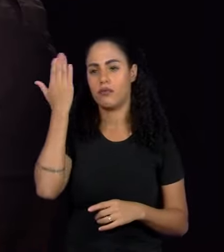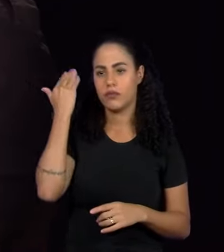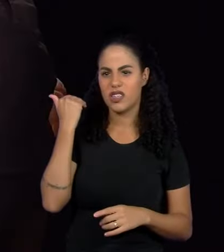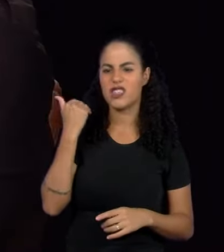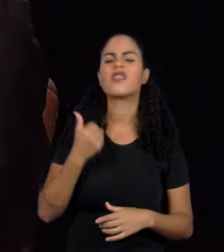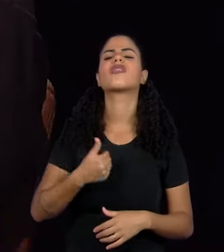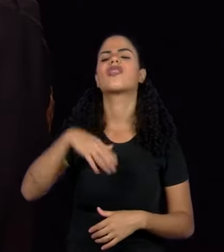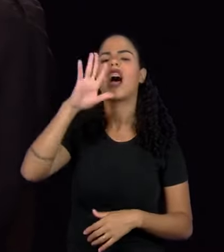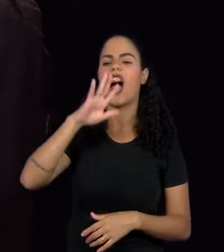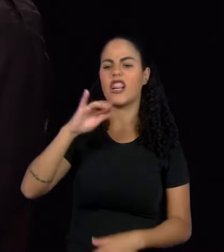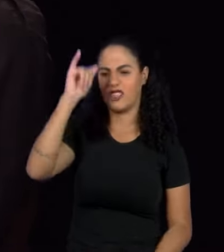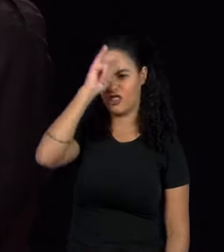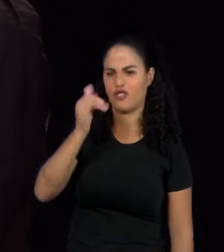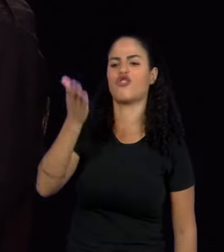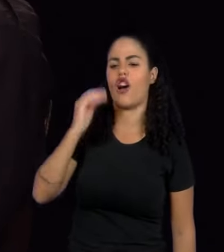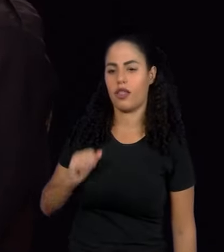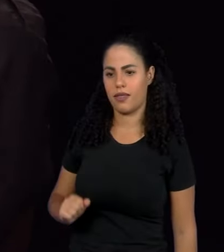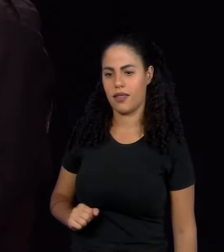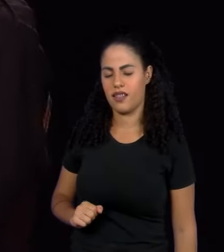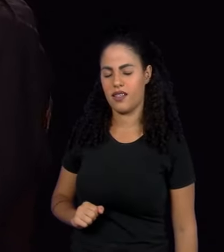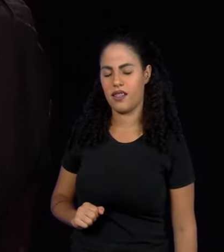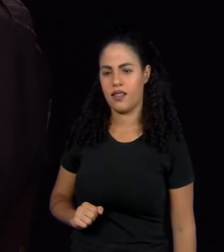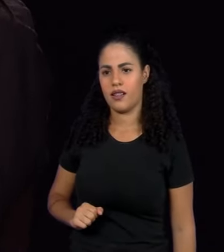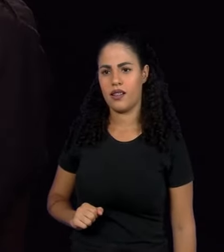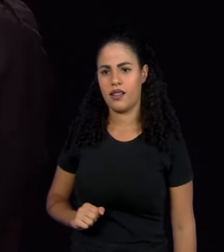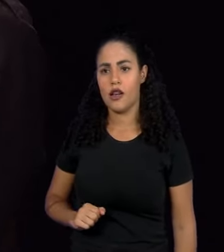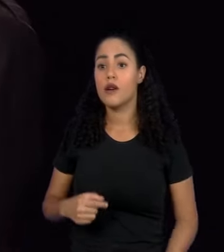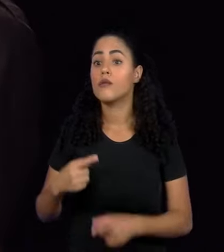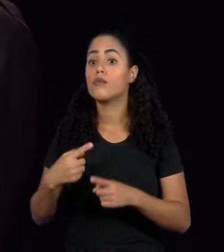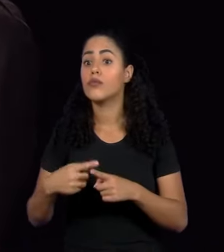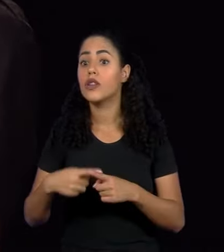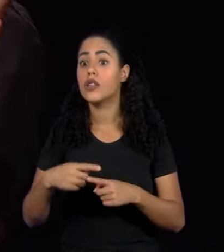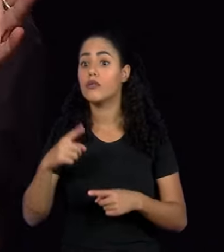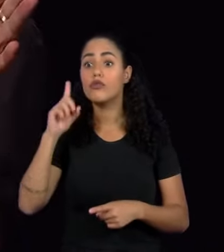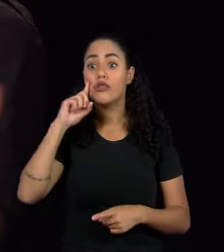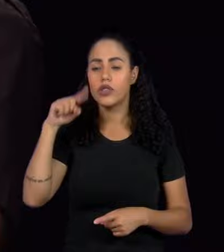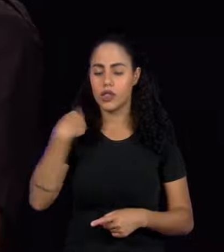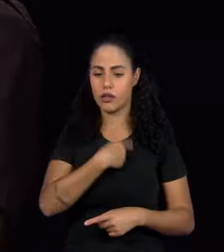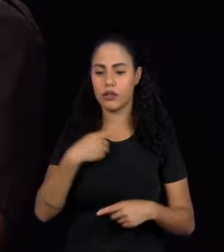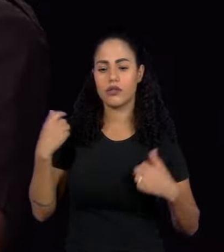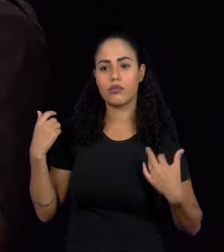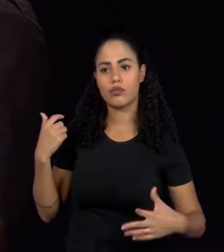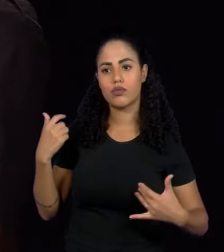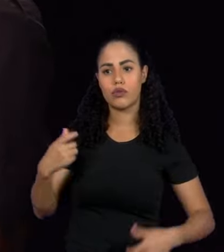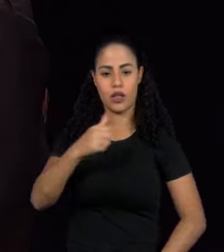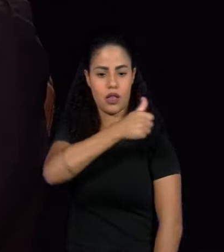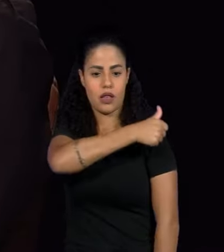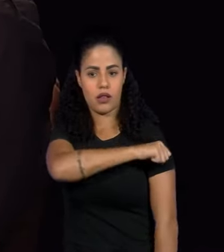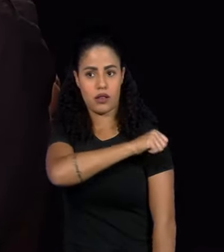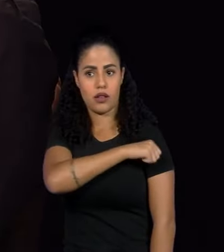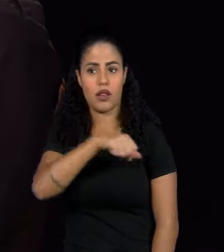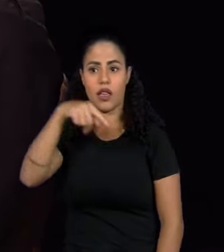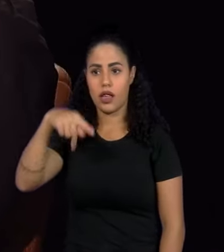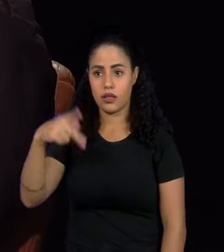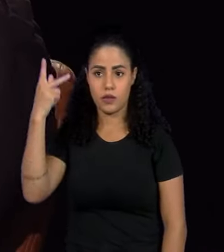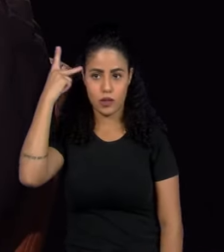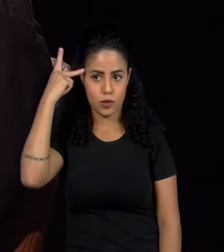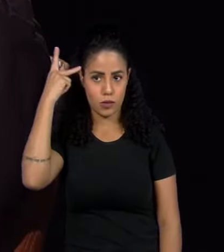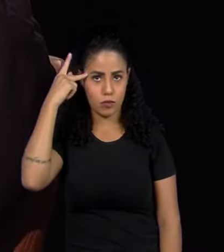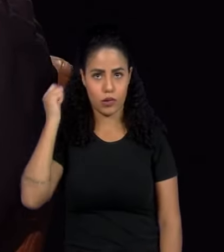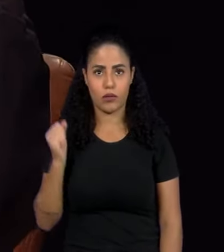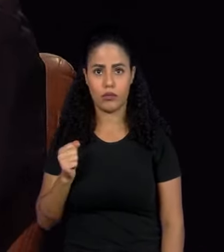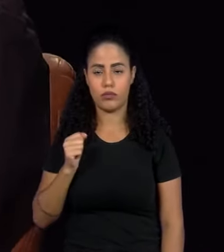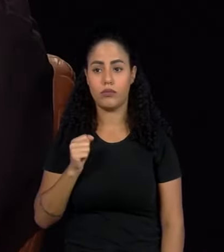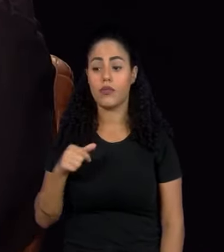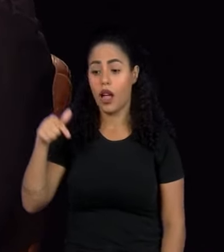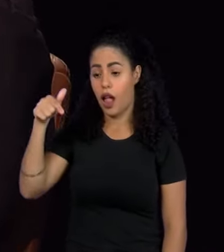não sei o quê, criou todo esse caldo, que no dia que a gente foi tocar, tinha a versão no Rio de Janeiro e em São Paulo. Fomos tocar